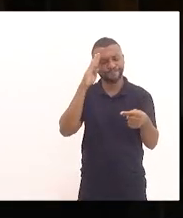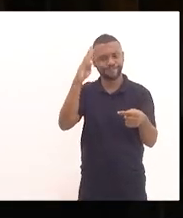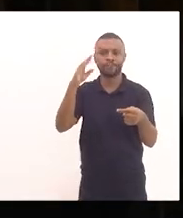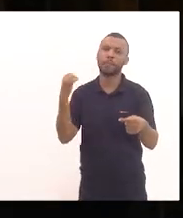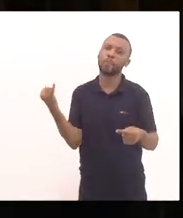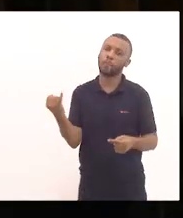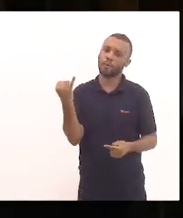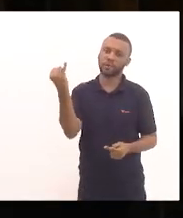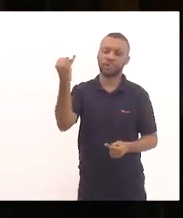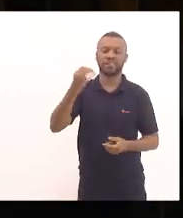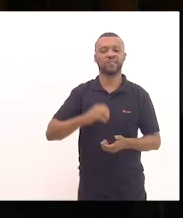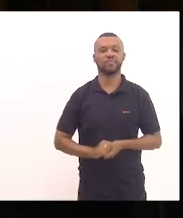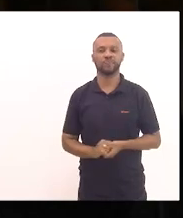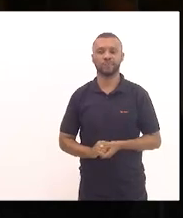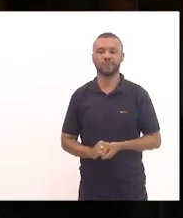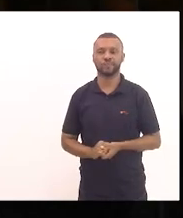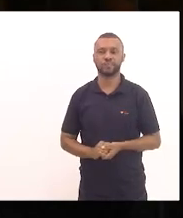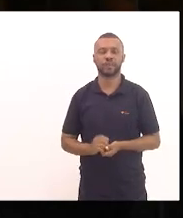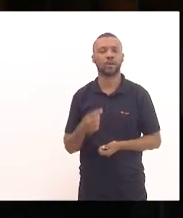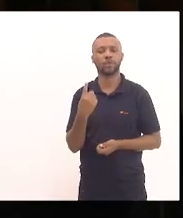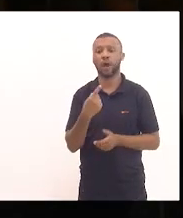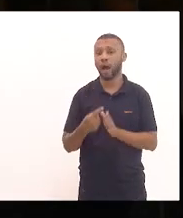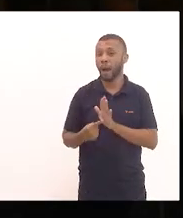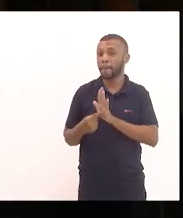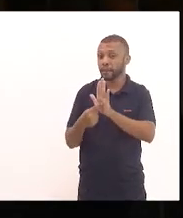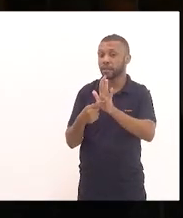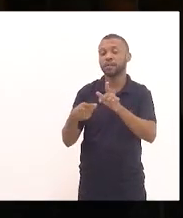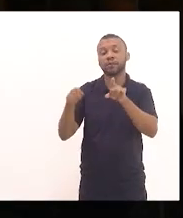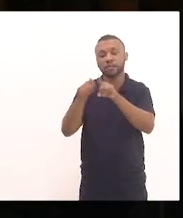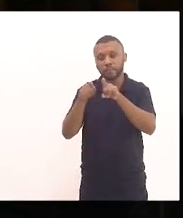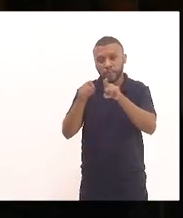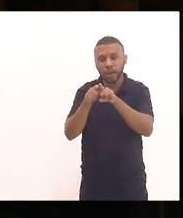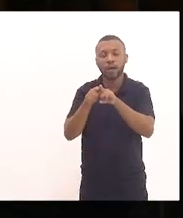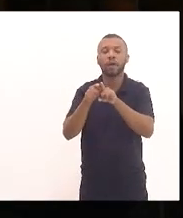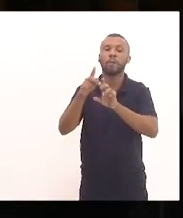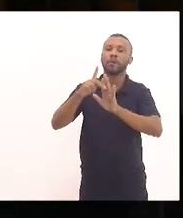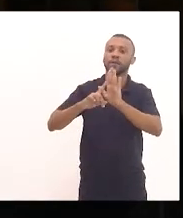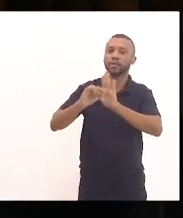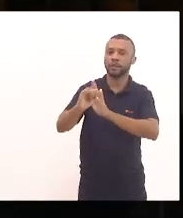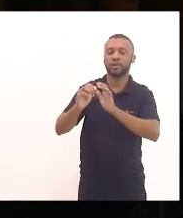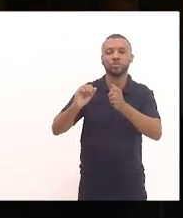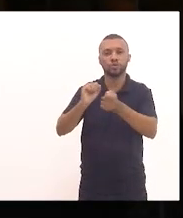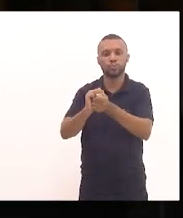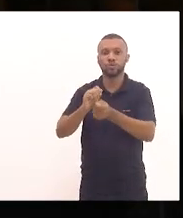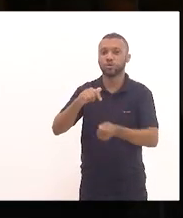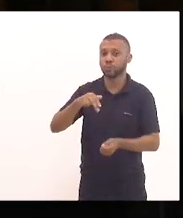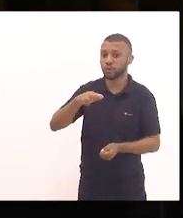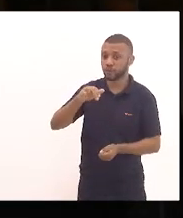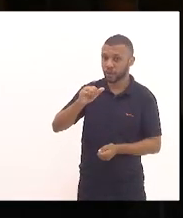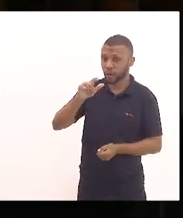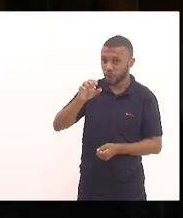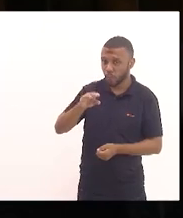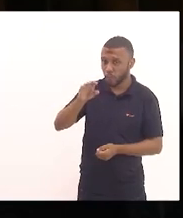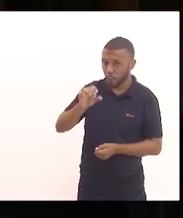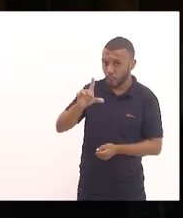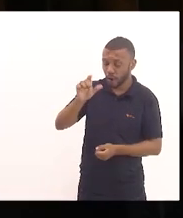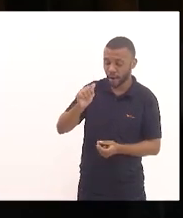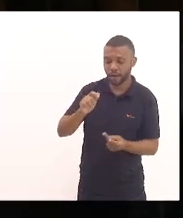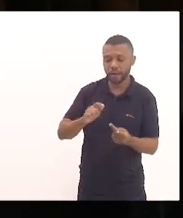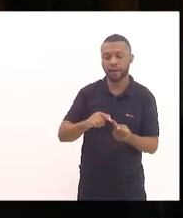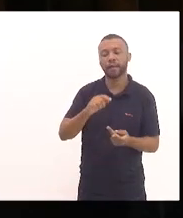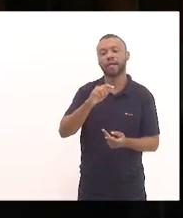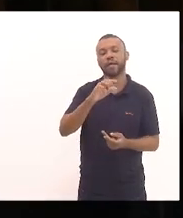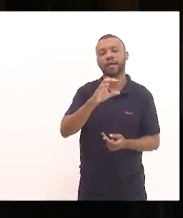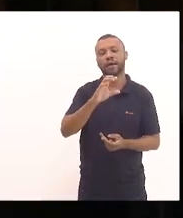também apresentamos aqui um projeto de lei junto com as comunidades tradicionais, quilombolas, caiçaras, para também o